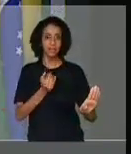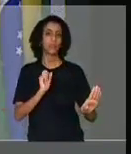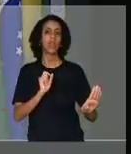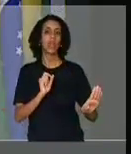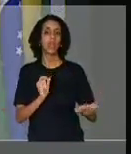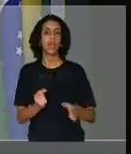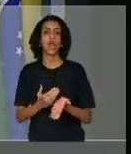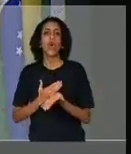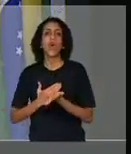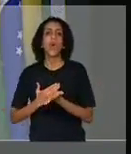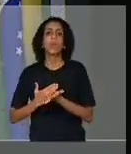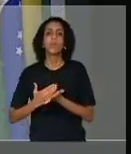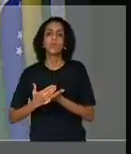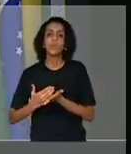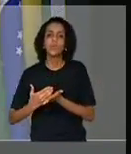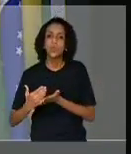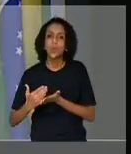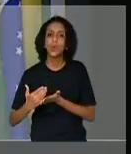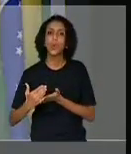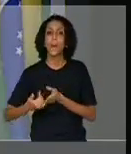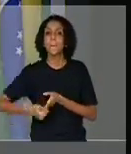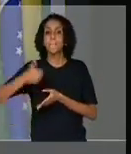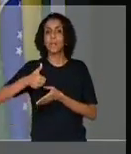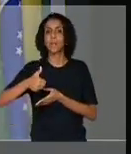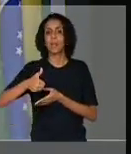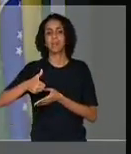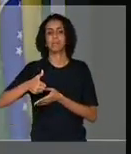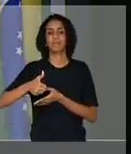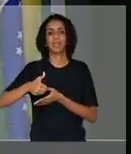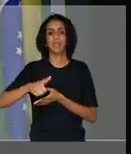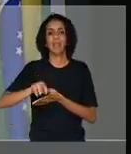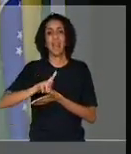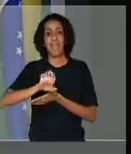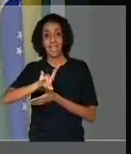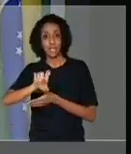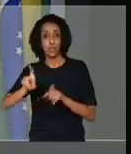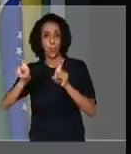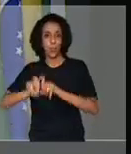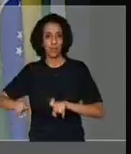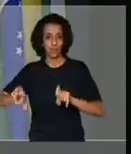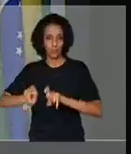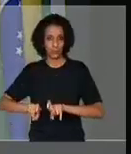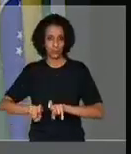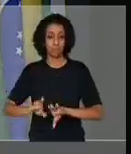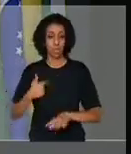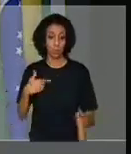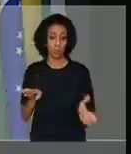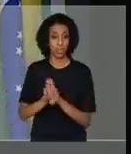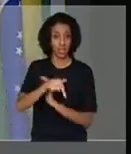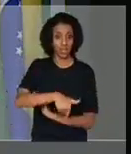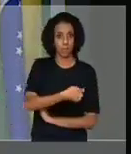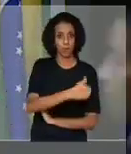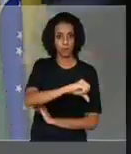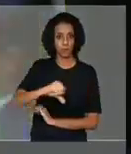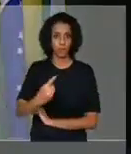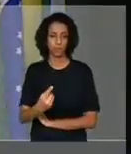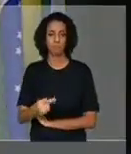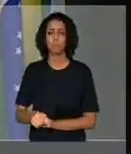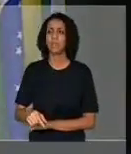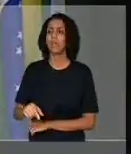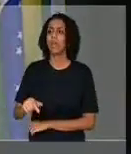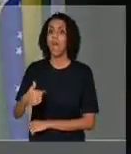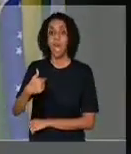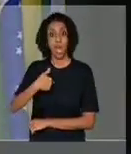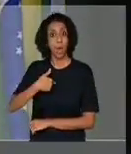primeira rede de computadores aqui nesta casa. Eu, quando cheguei aqui em 91, um dos primeiros deputados a comprar